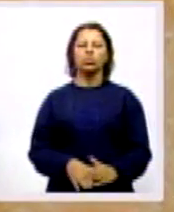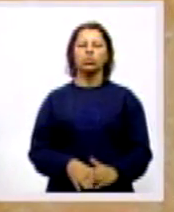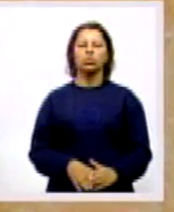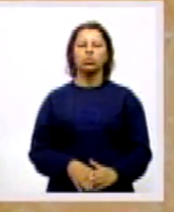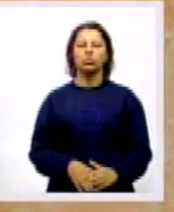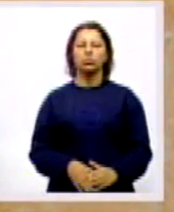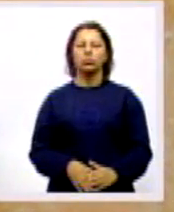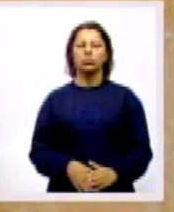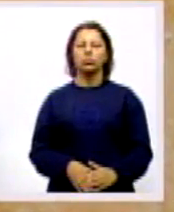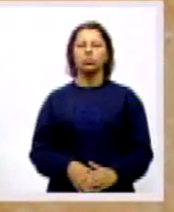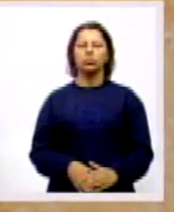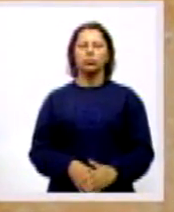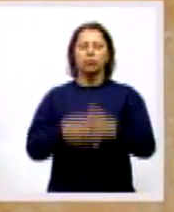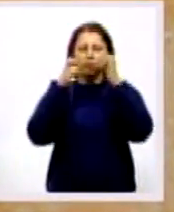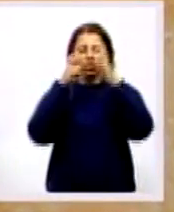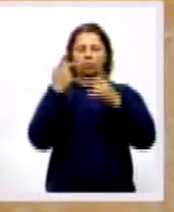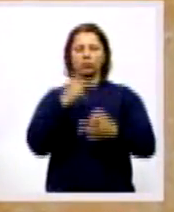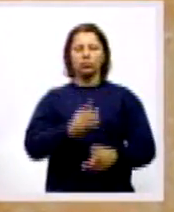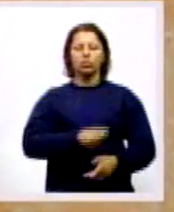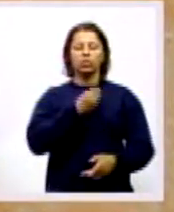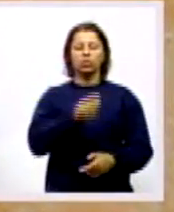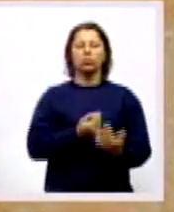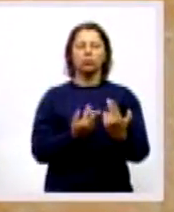mesmo jeito que no passado.